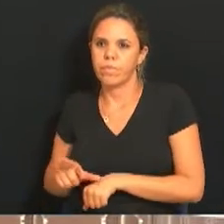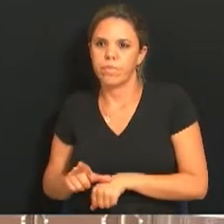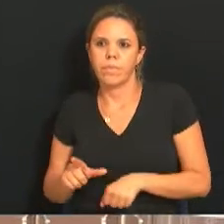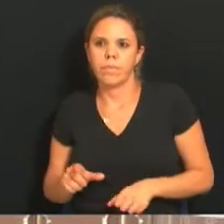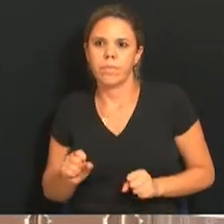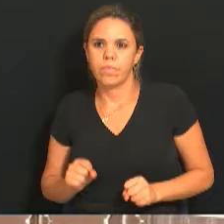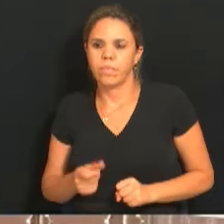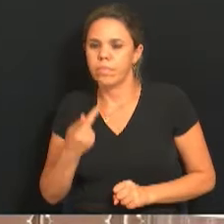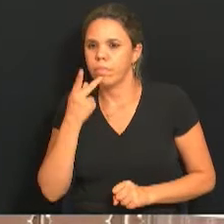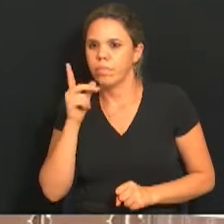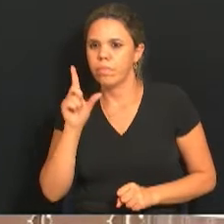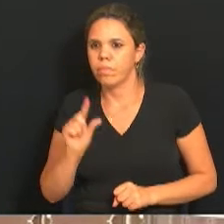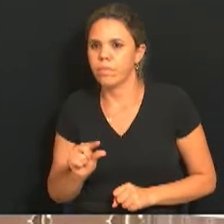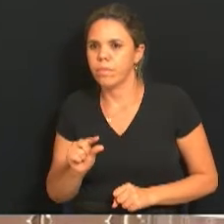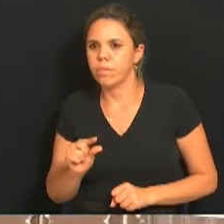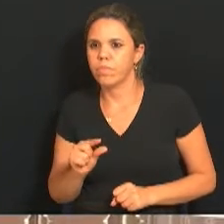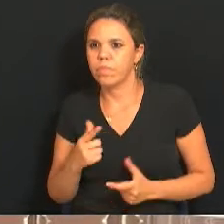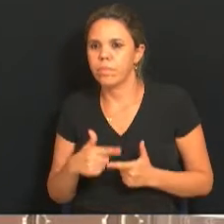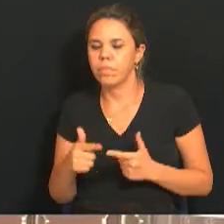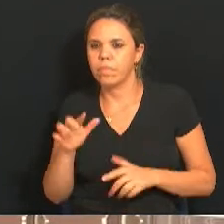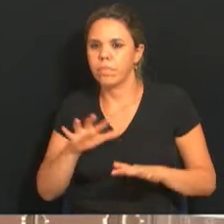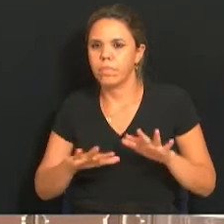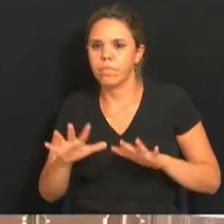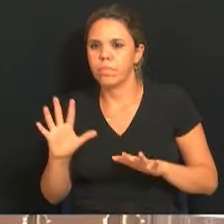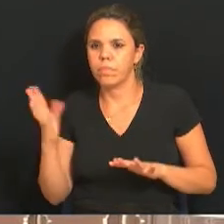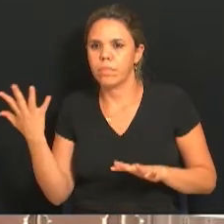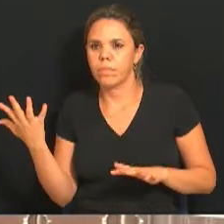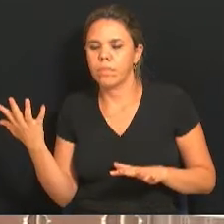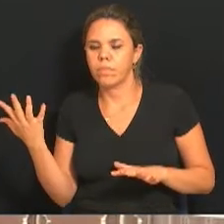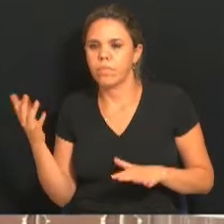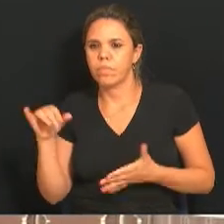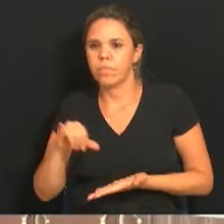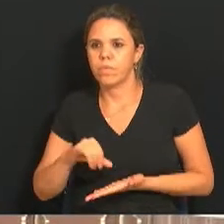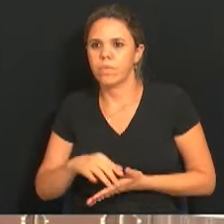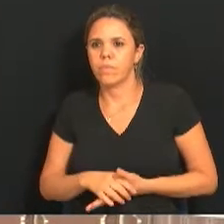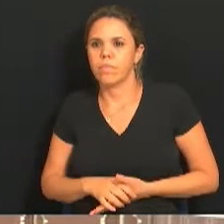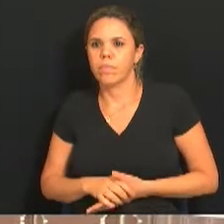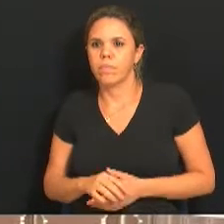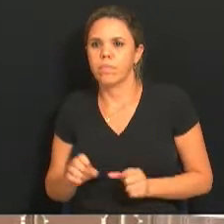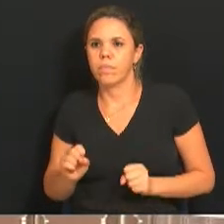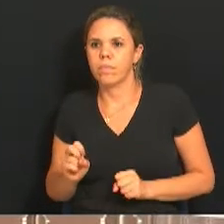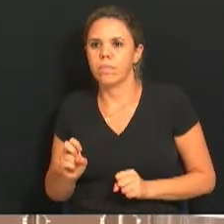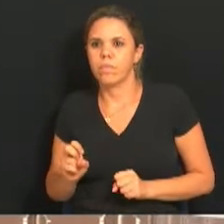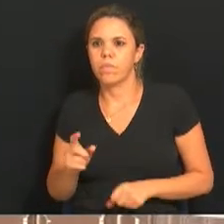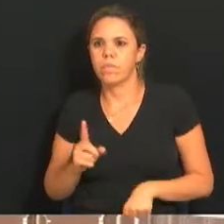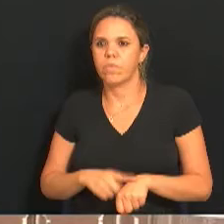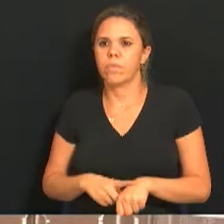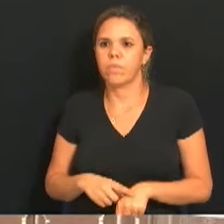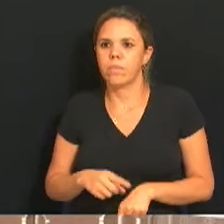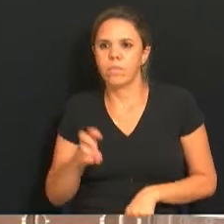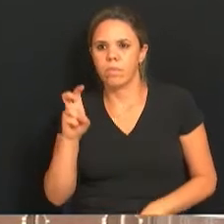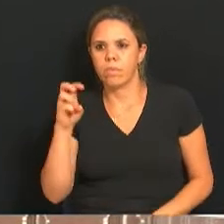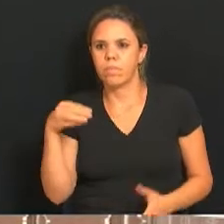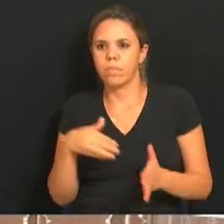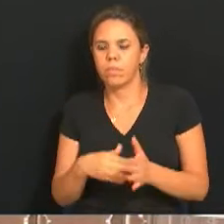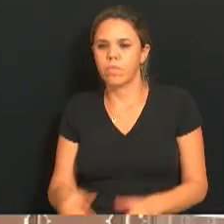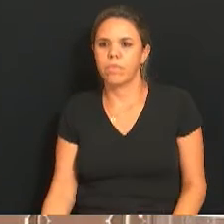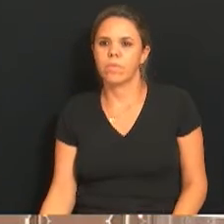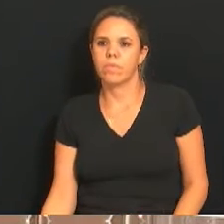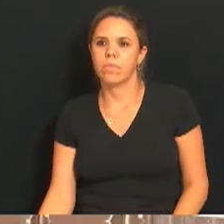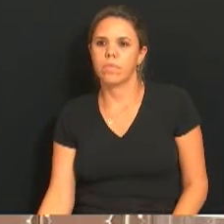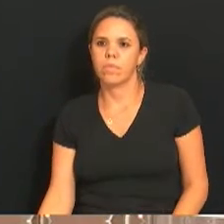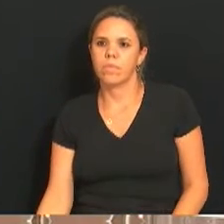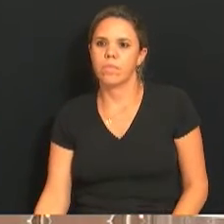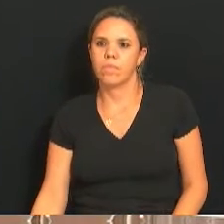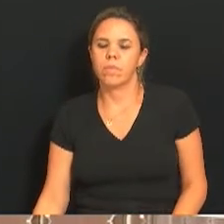fale um pouquinho, né, da problemática, de como está acontecendo aí, se o senhor puder, no tempo aí de 5 minutos, um pouquinho, né,